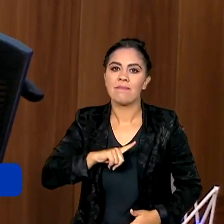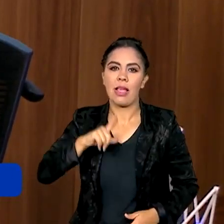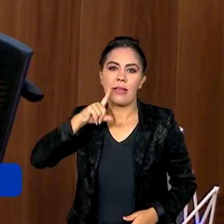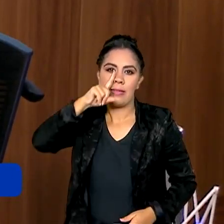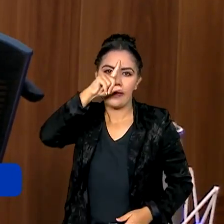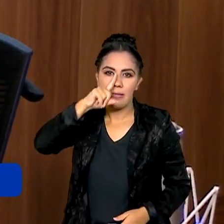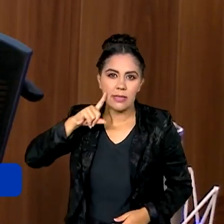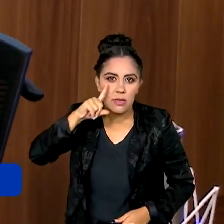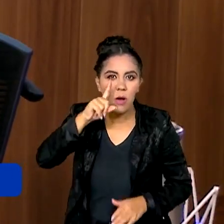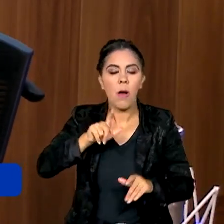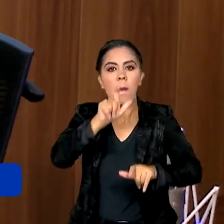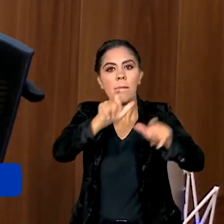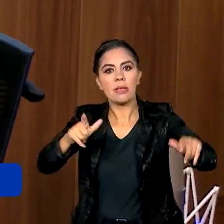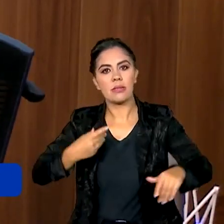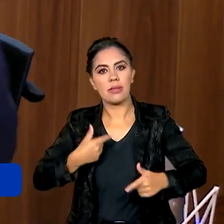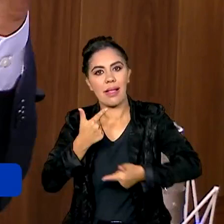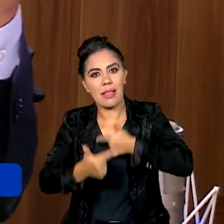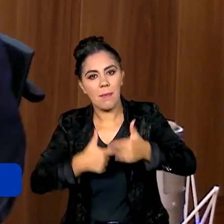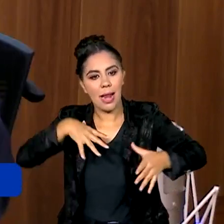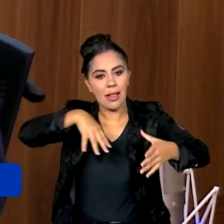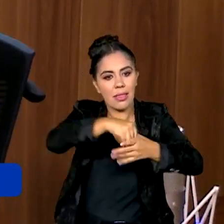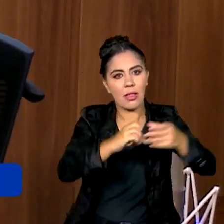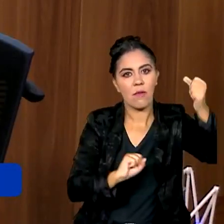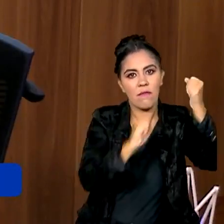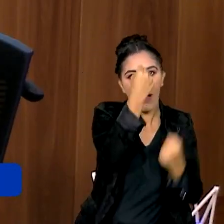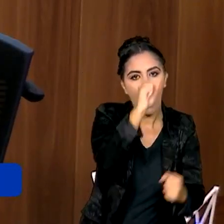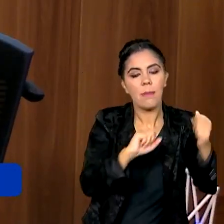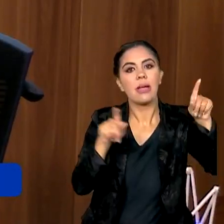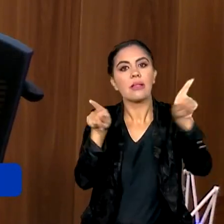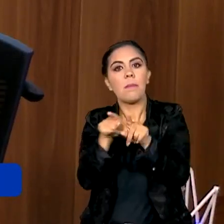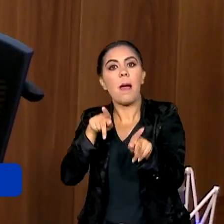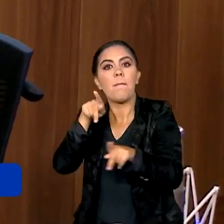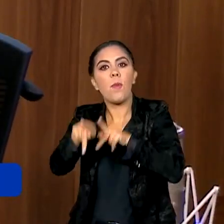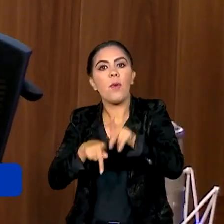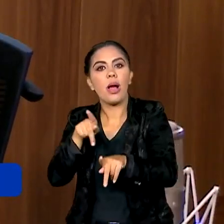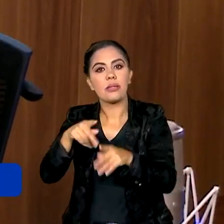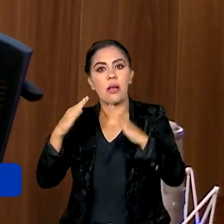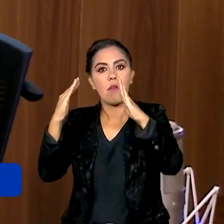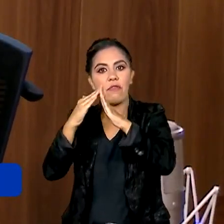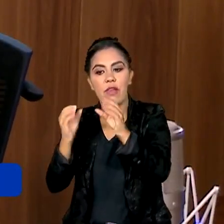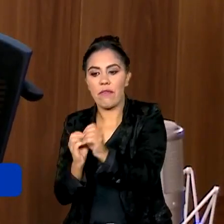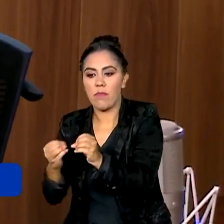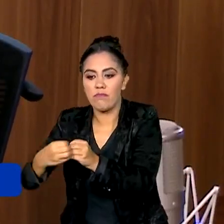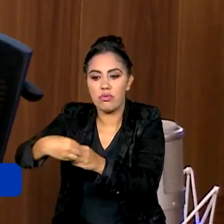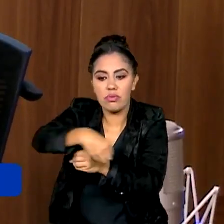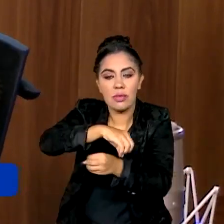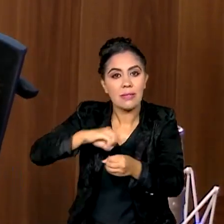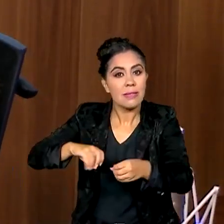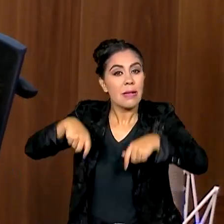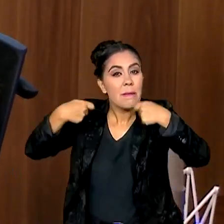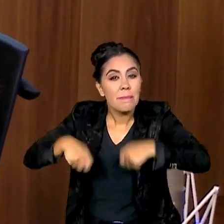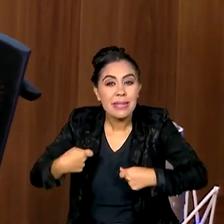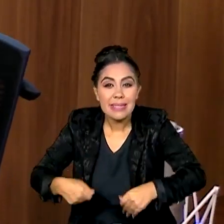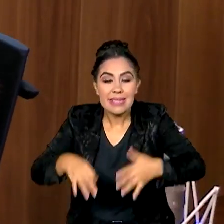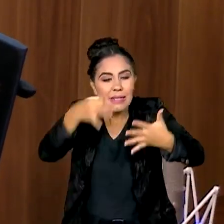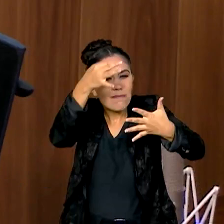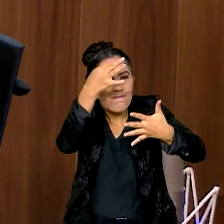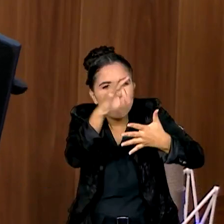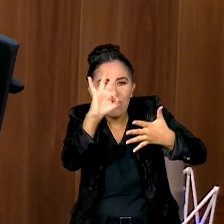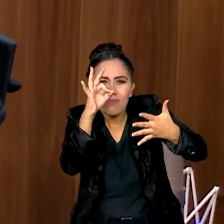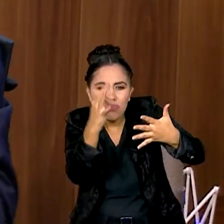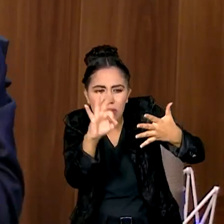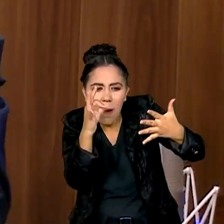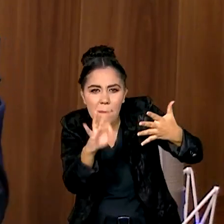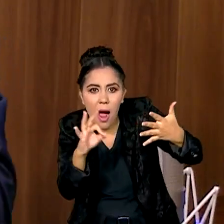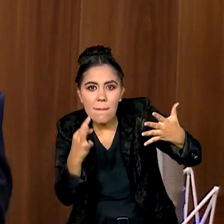pessoas que trabalham naquela fábrica, mas às vezes a população vizinha corre risco. Então, você tem que dar redundância na checagem.